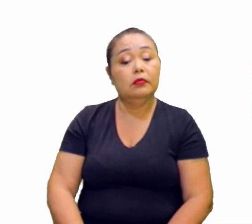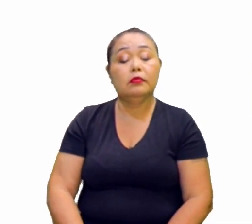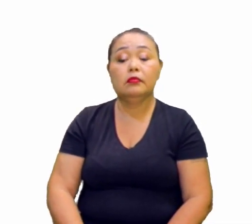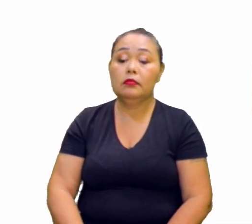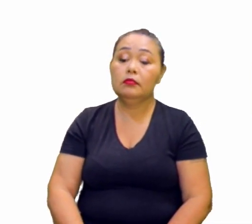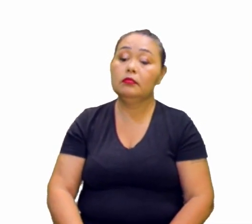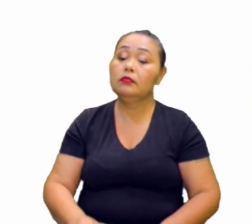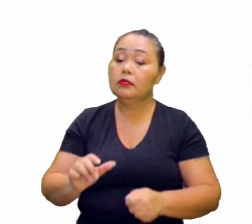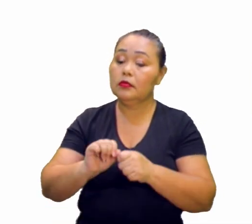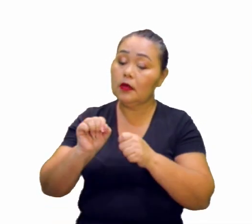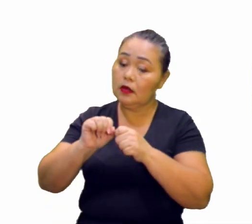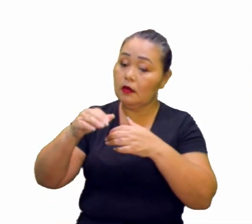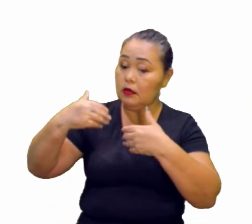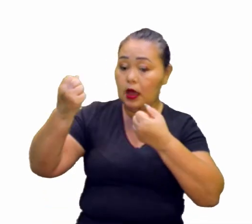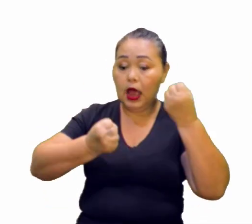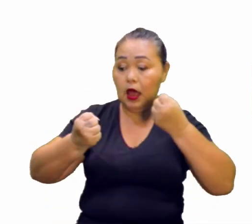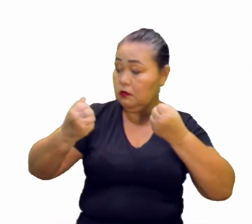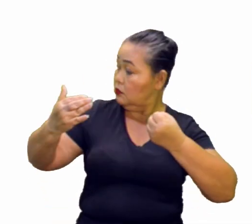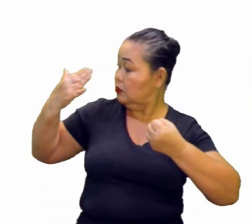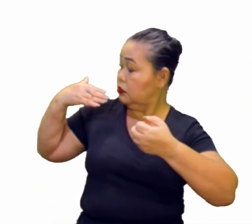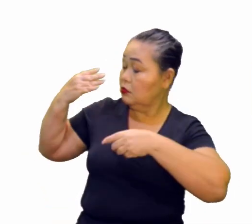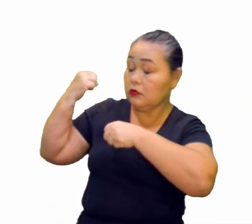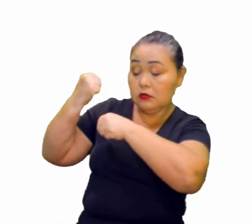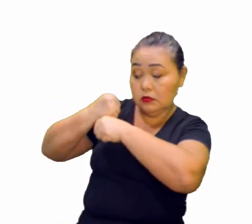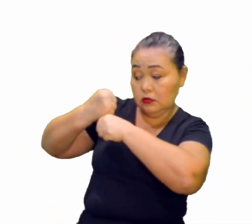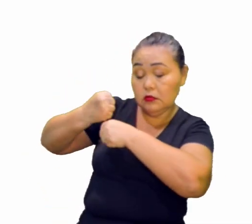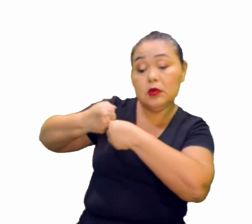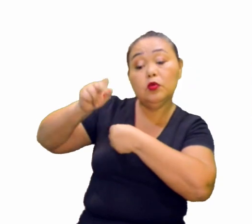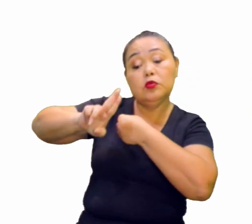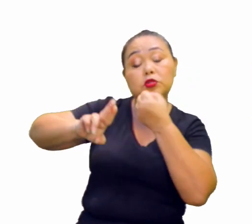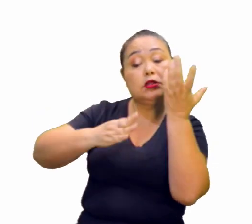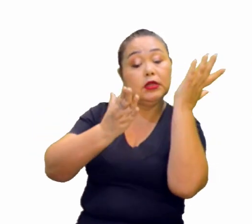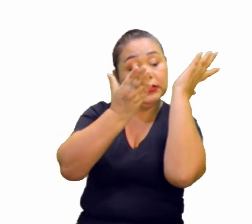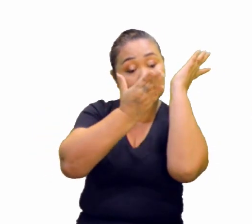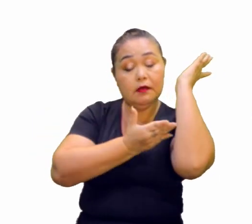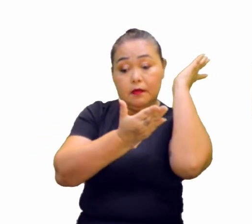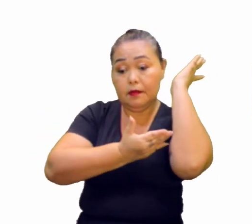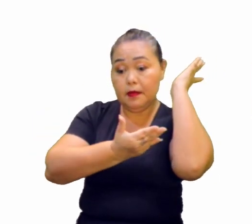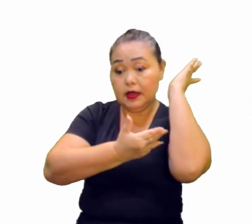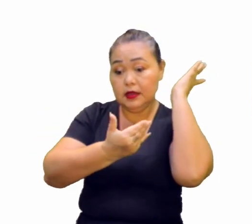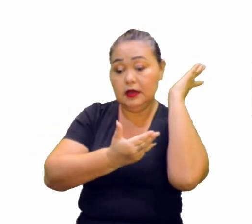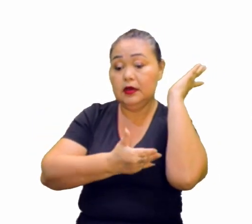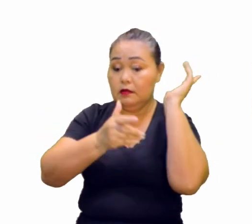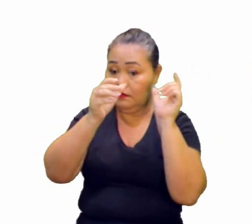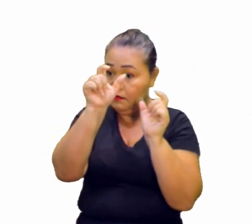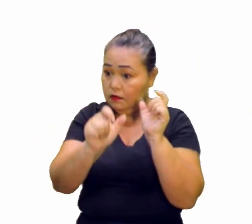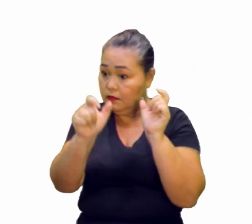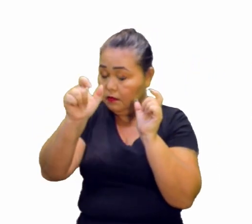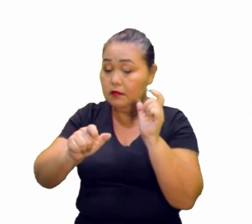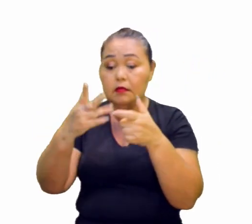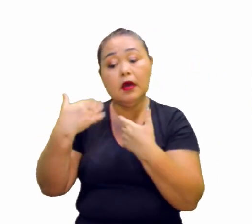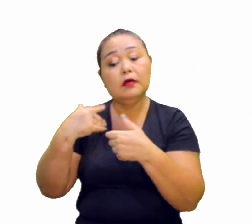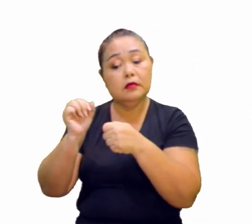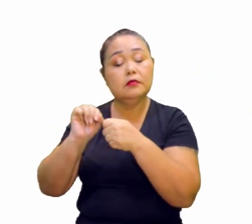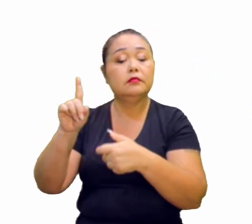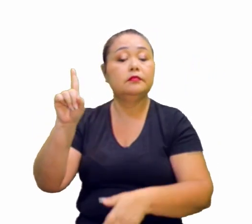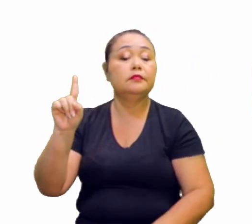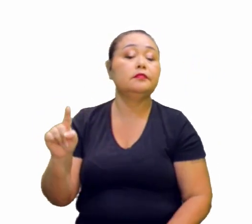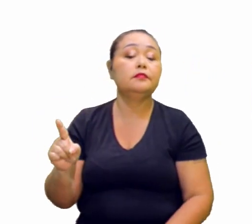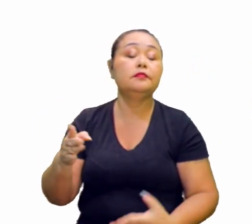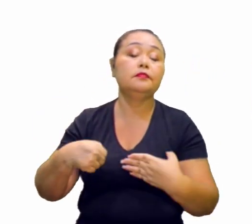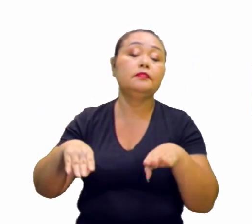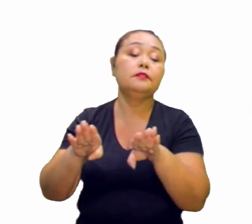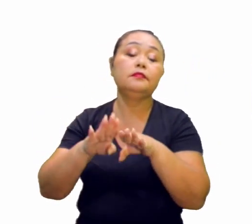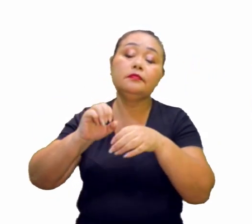Consertar uma carroceria, enfim, que você utiliza ali a madeira. E também nós temos a